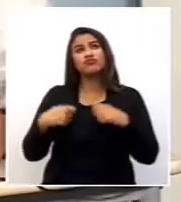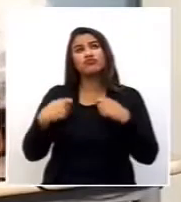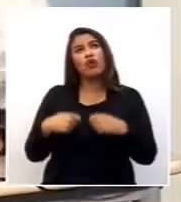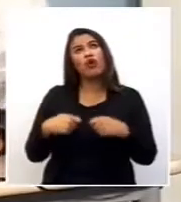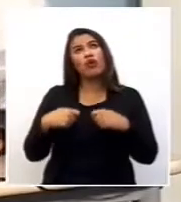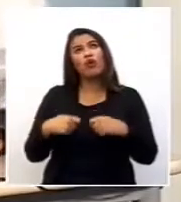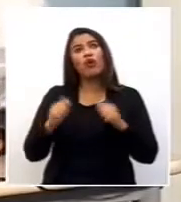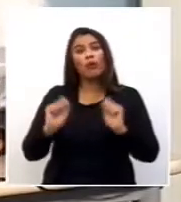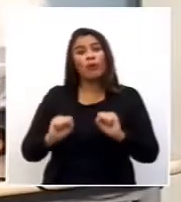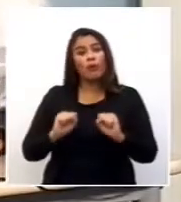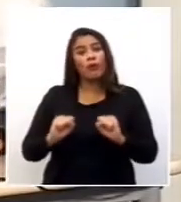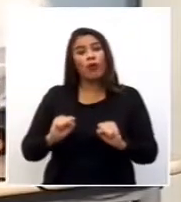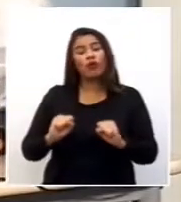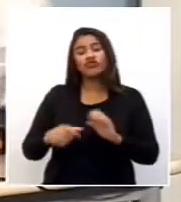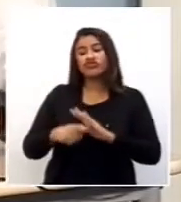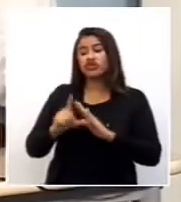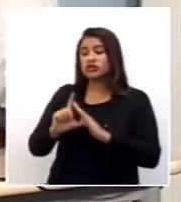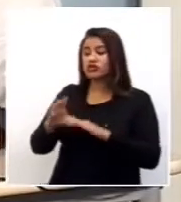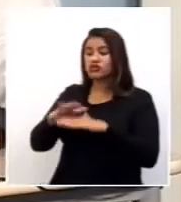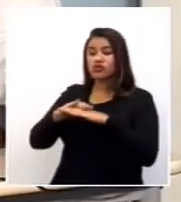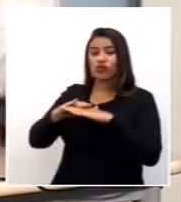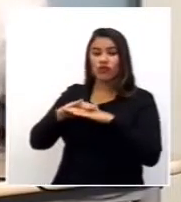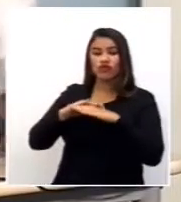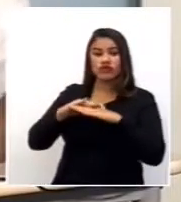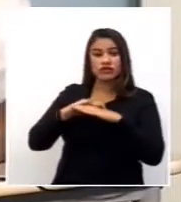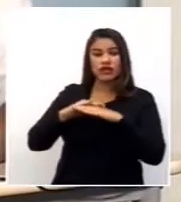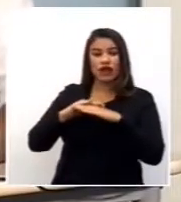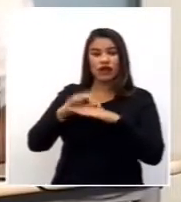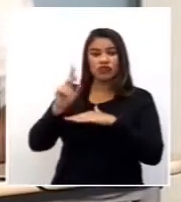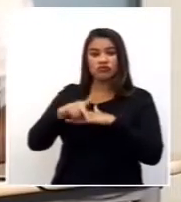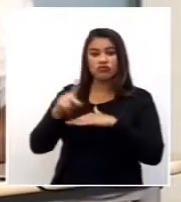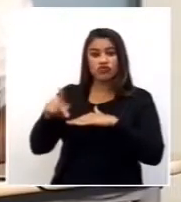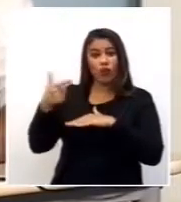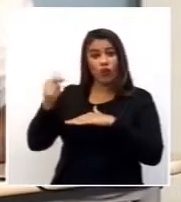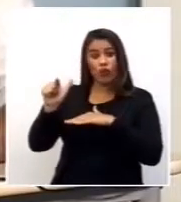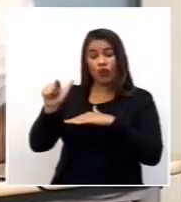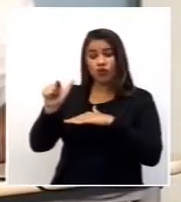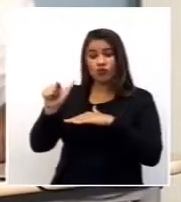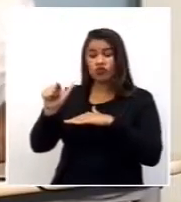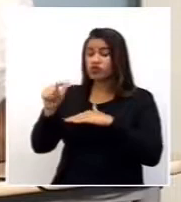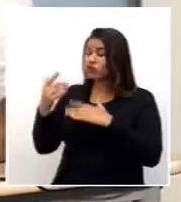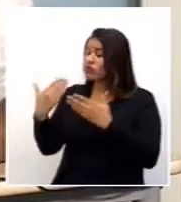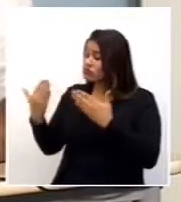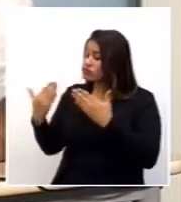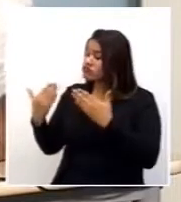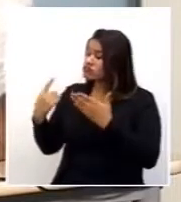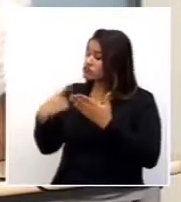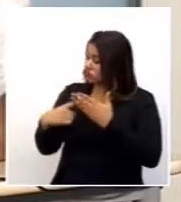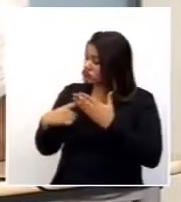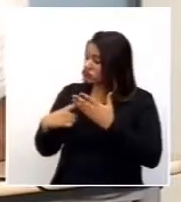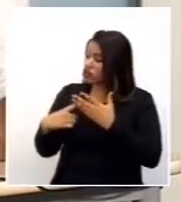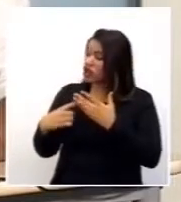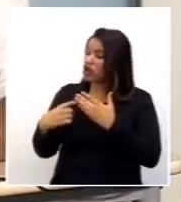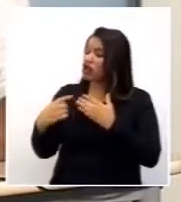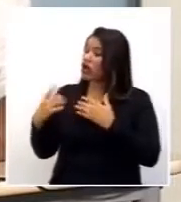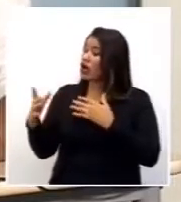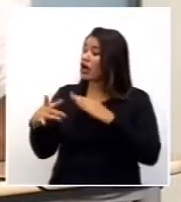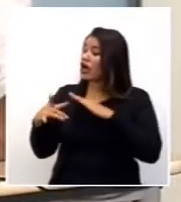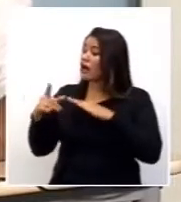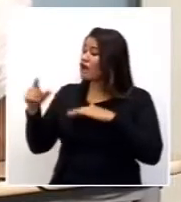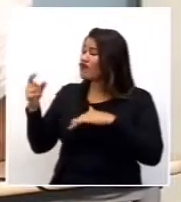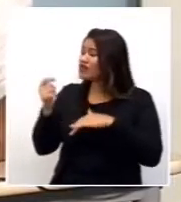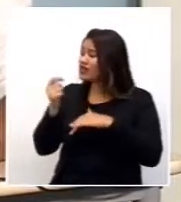antecipar, conversar com o professor da aula anterior, isso é muito importante, né? Combinar, olha, nos seus minutos